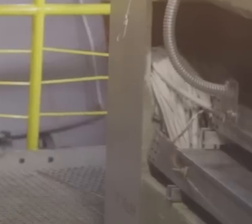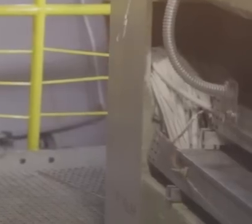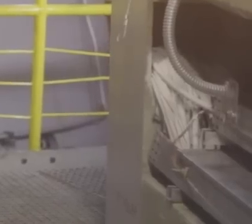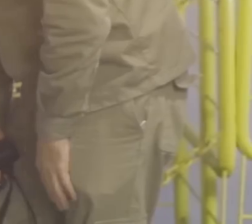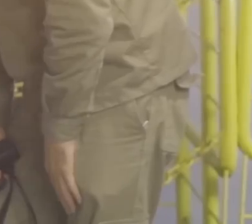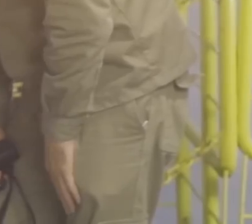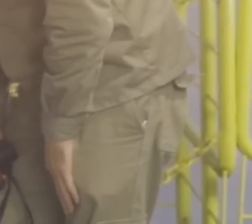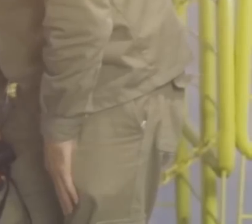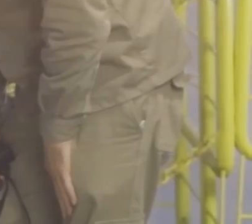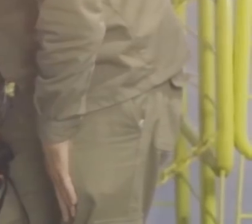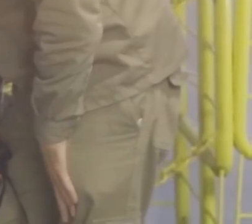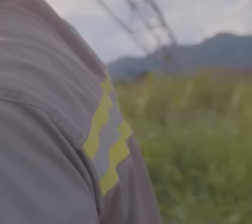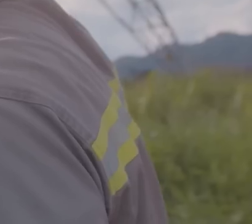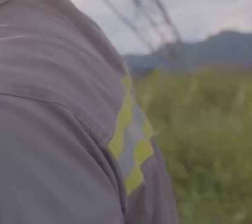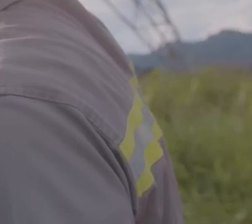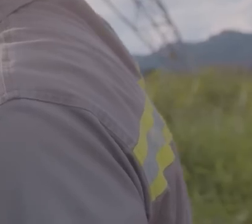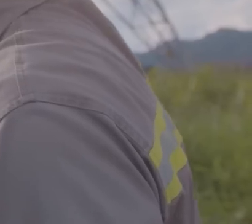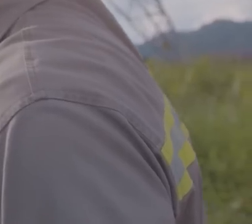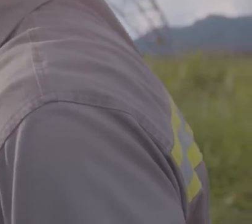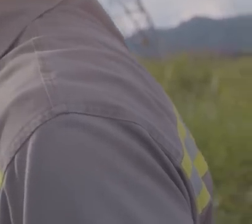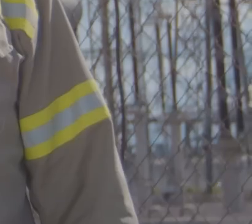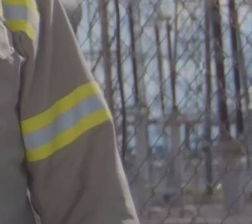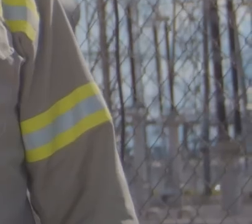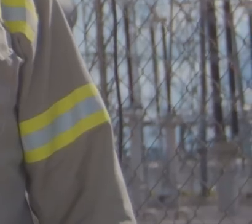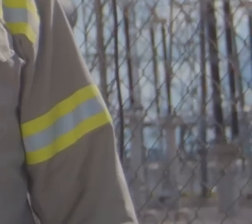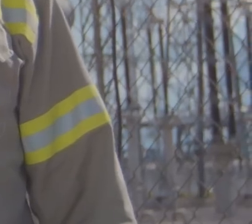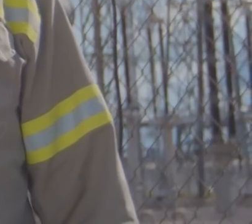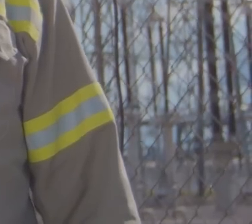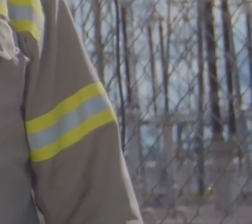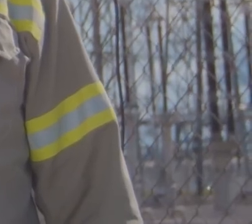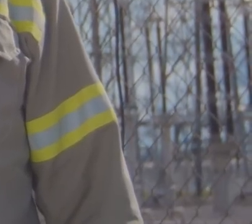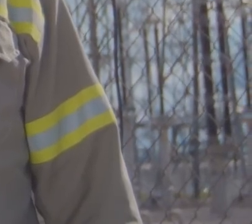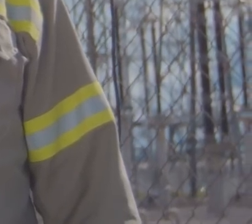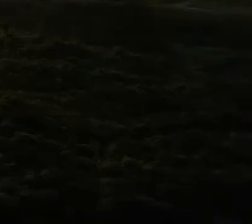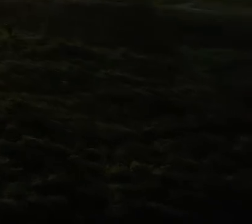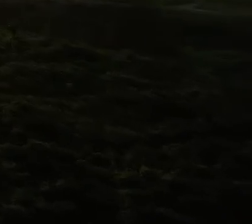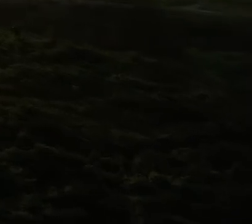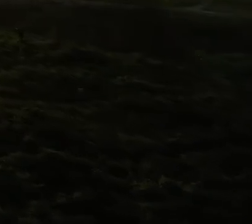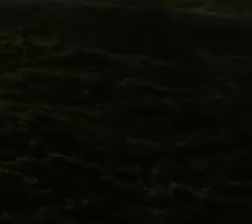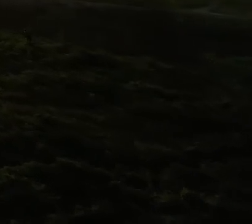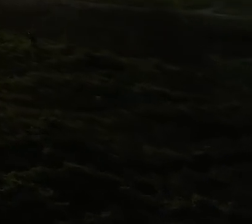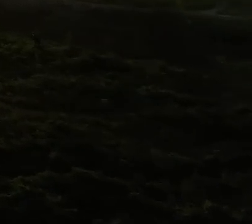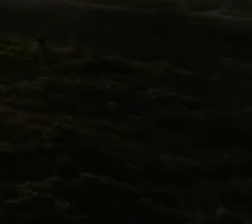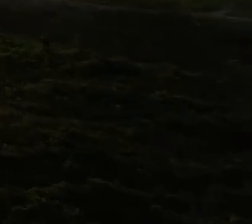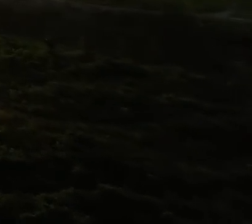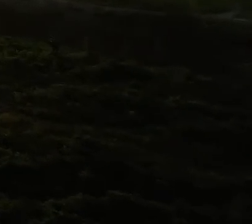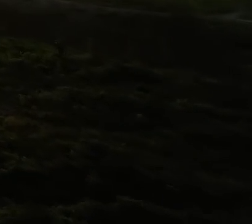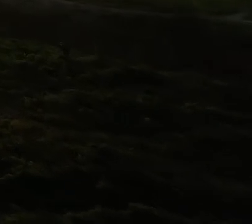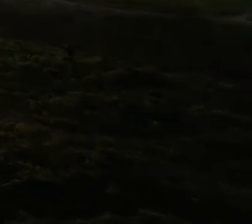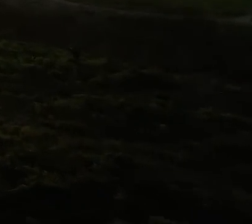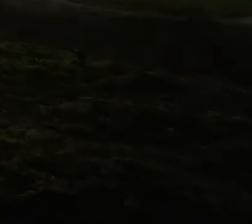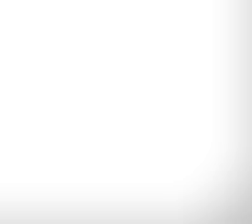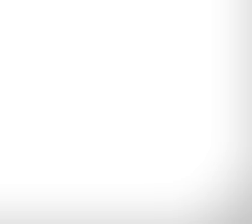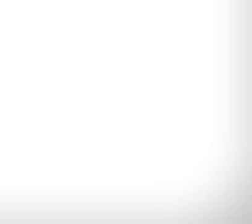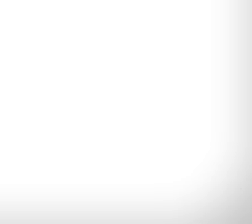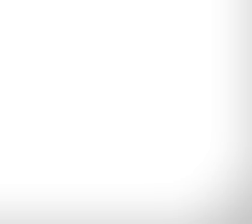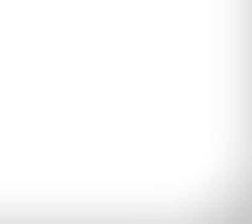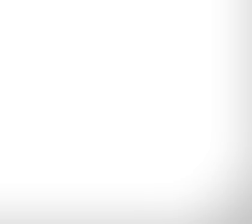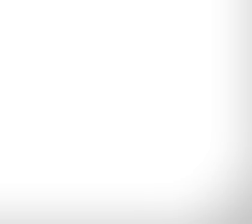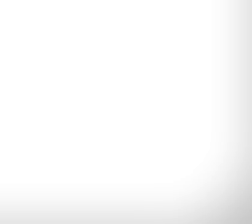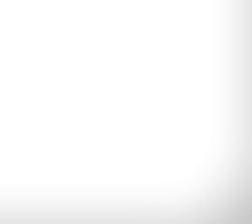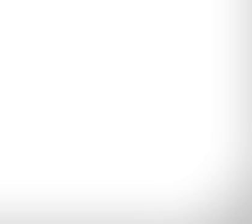e se depender da gente você sempre terá alguém com quem contar vamos agir juntos